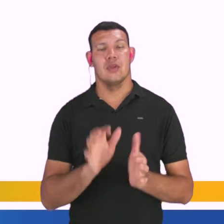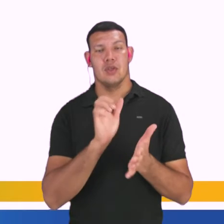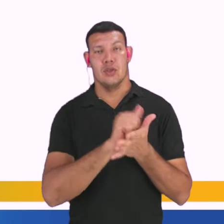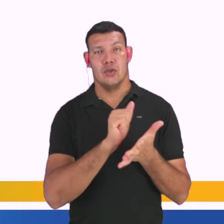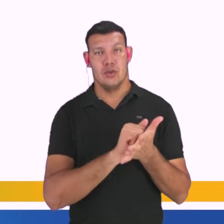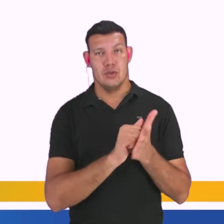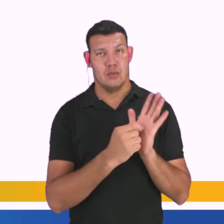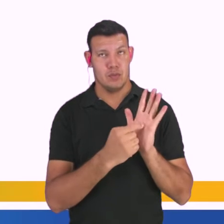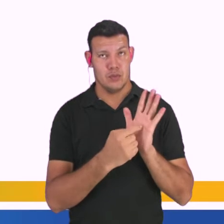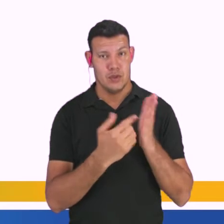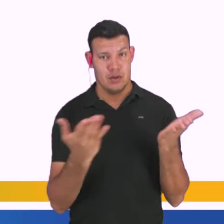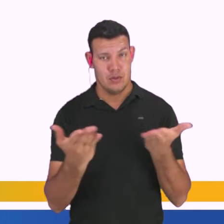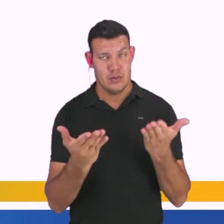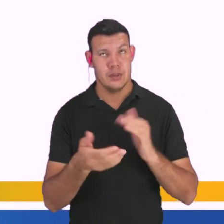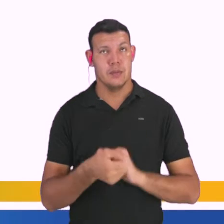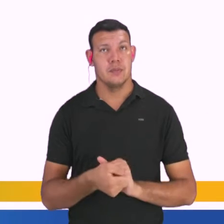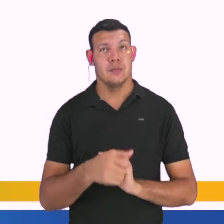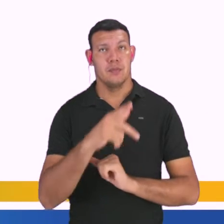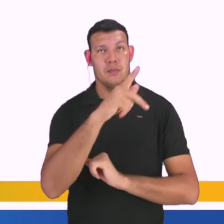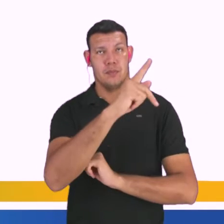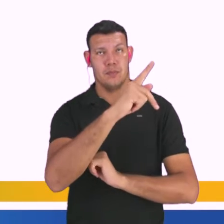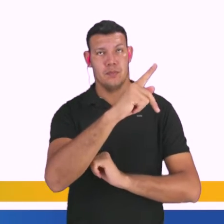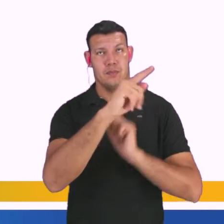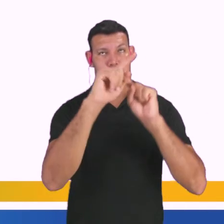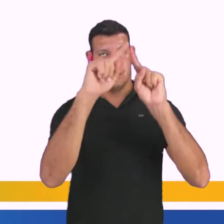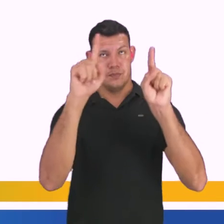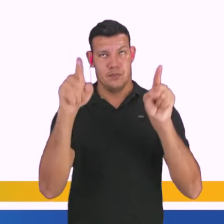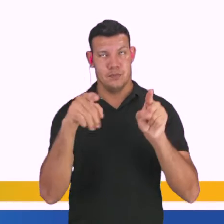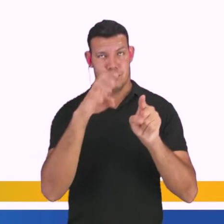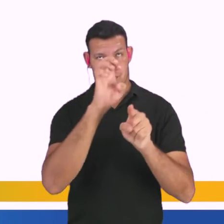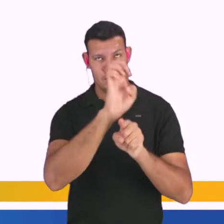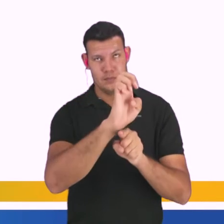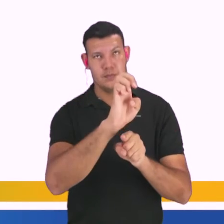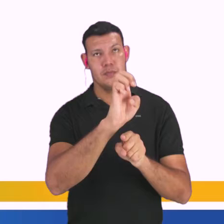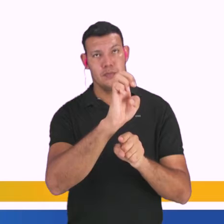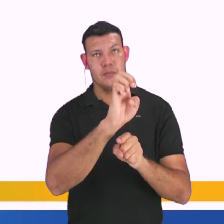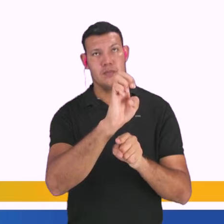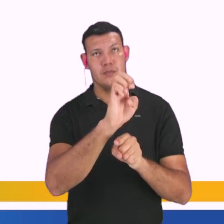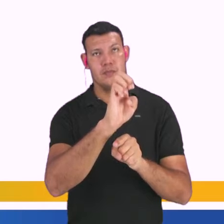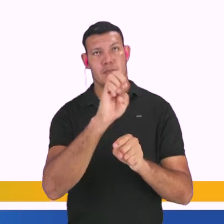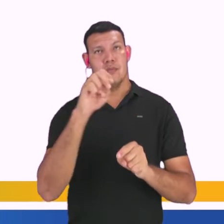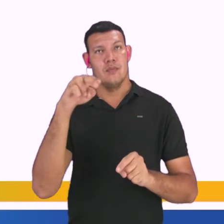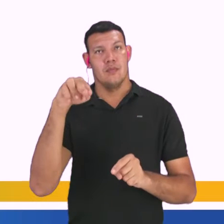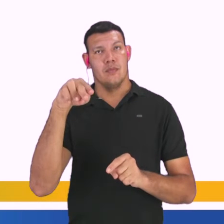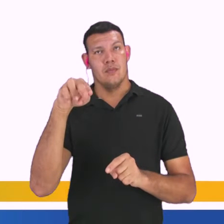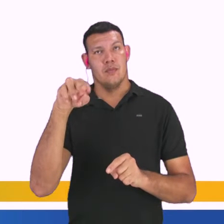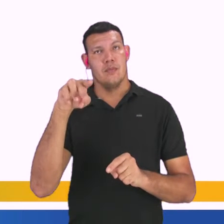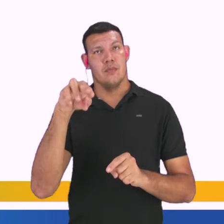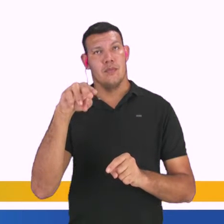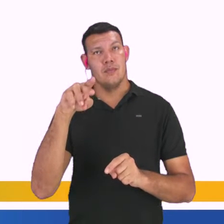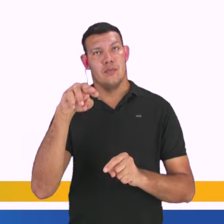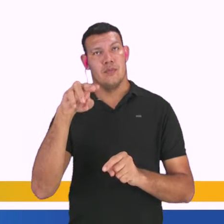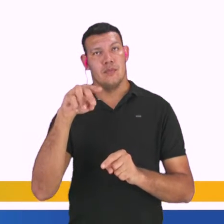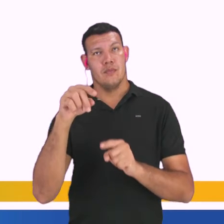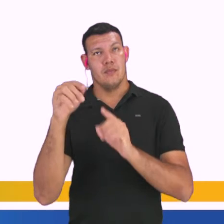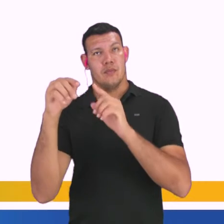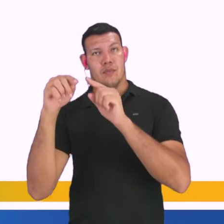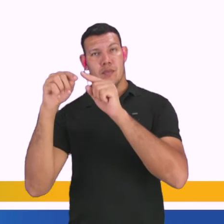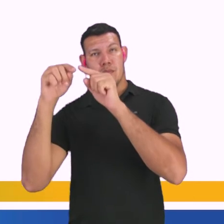dados tá então a permutação do espaço é igual a